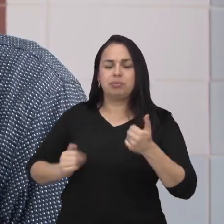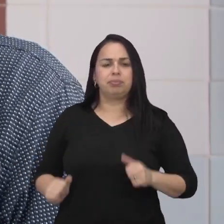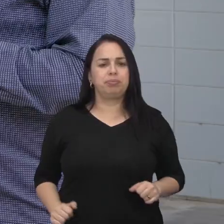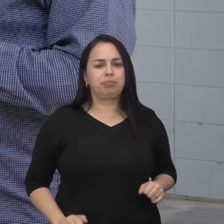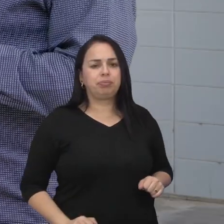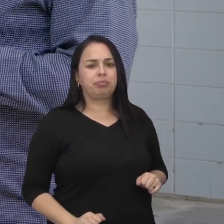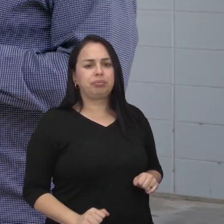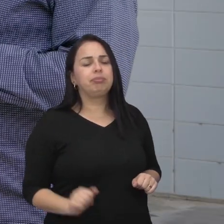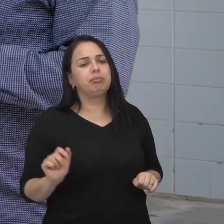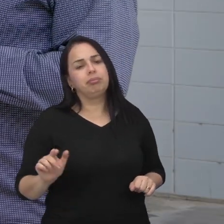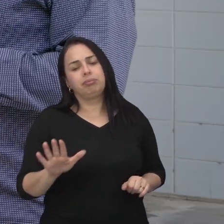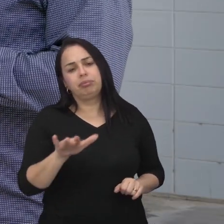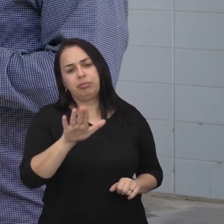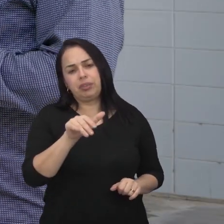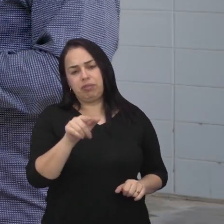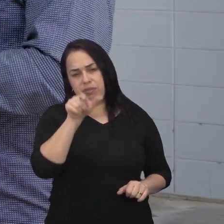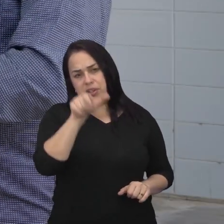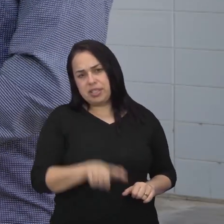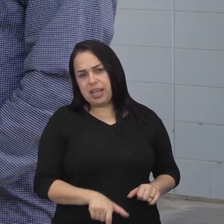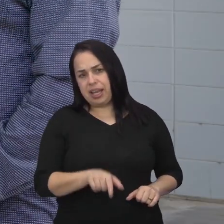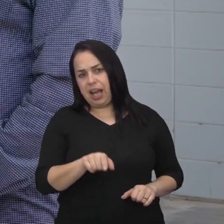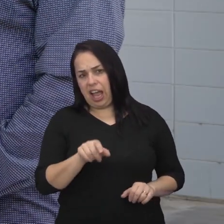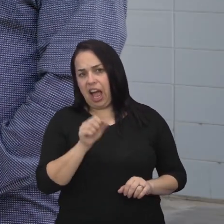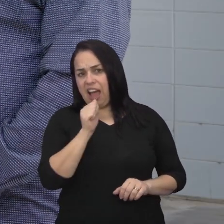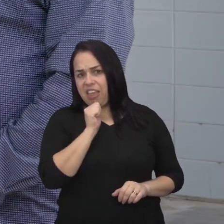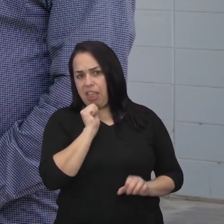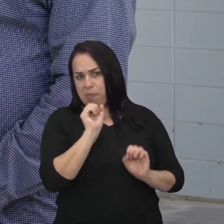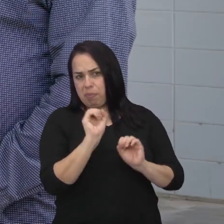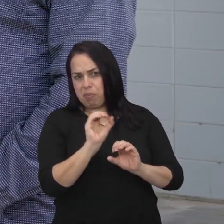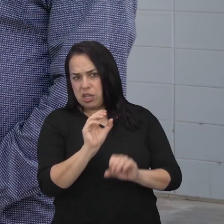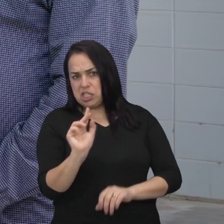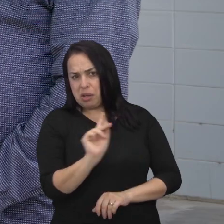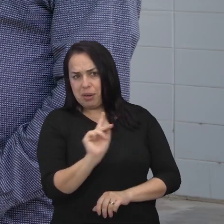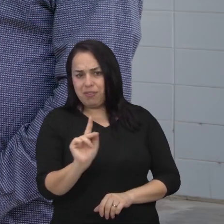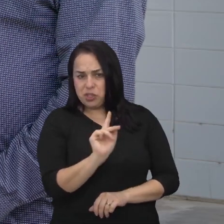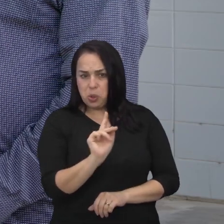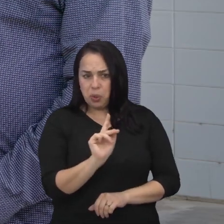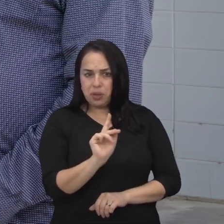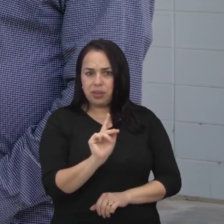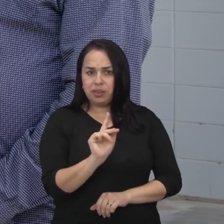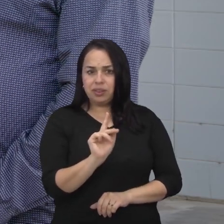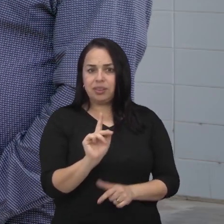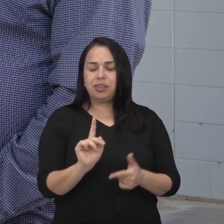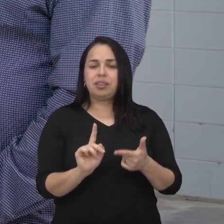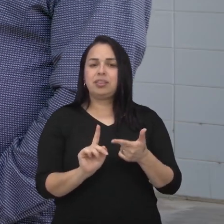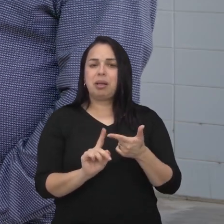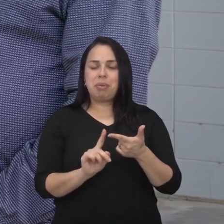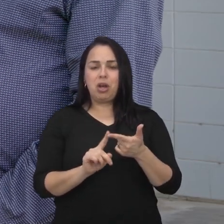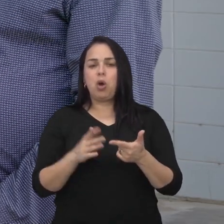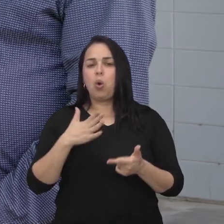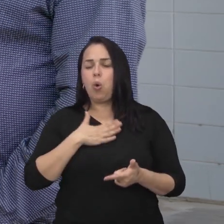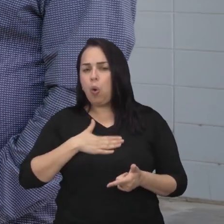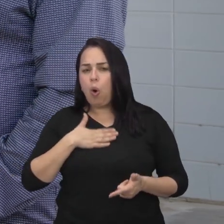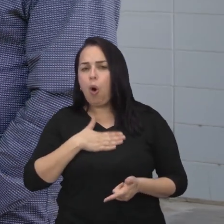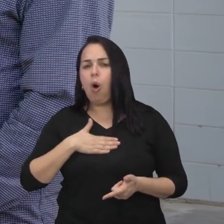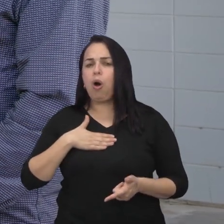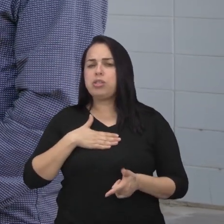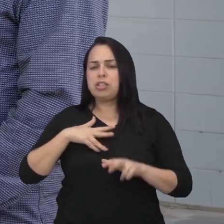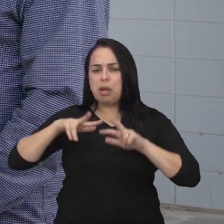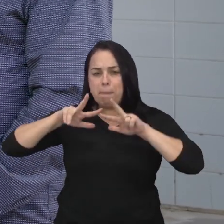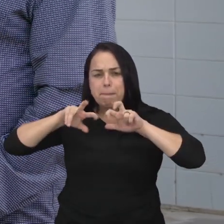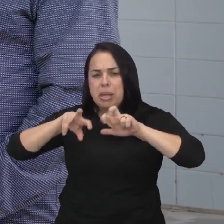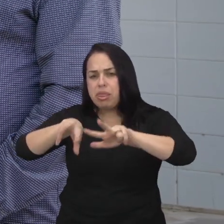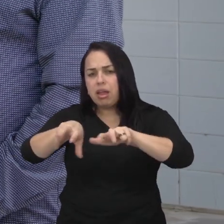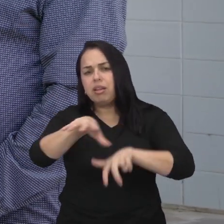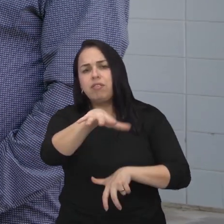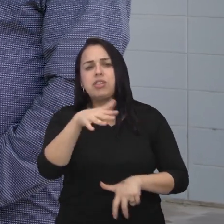residencial. Ô Ademir, e você? Você ainda dá aula, você ainda é professor aqui em São José, forasteiro. O que você acha que falta em